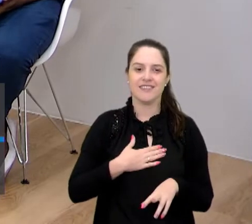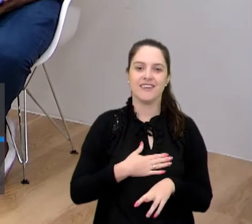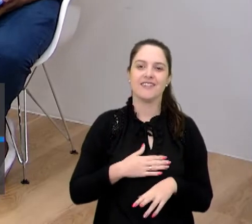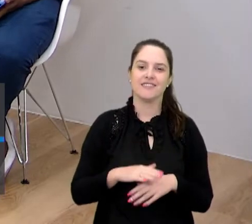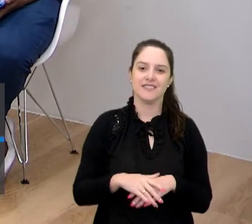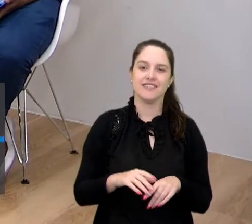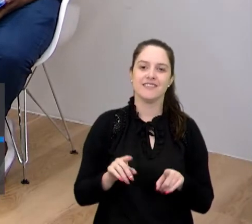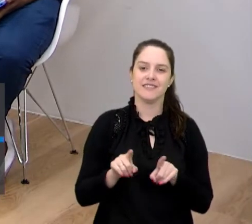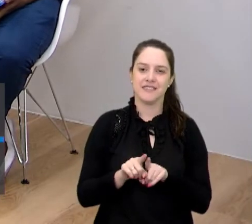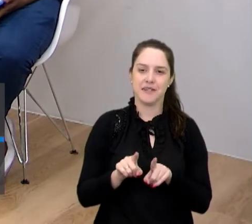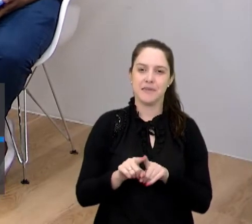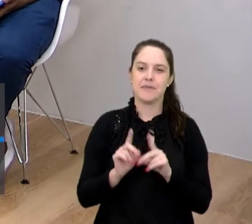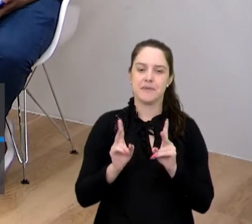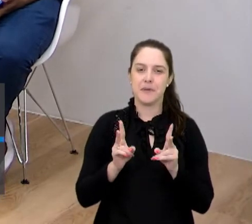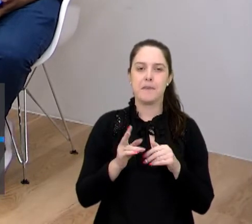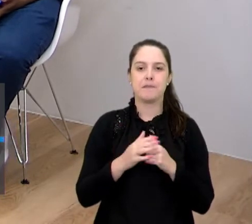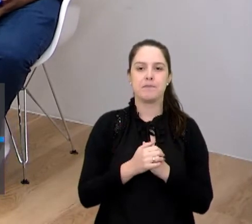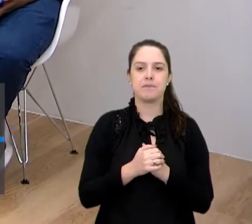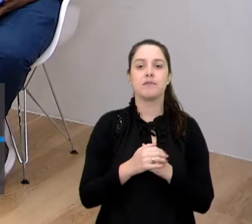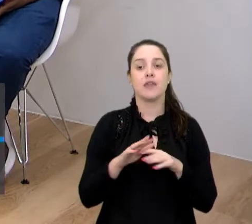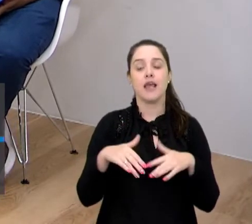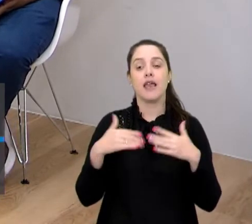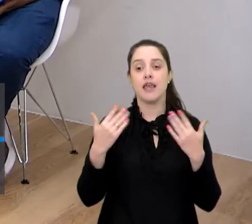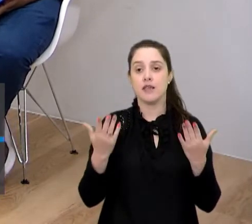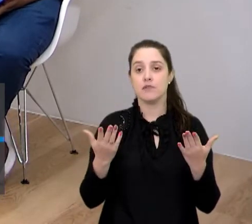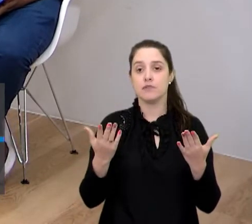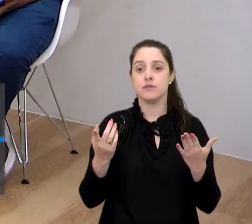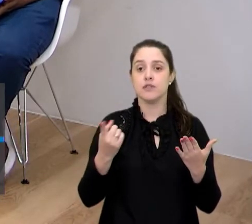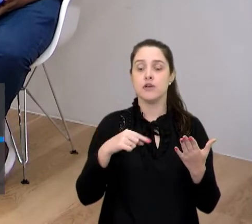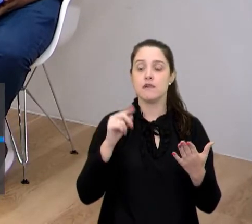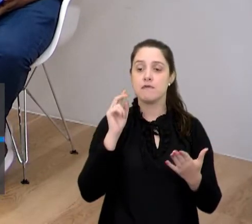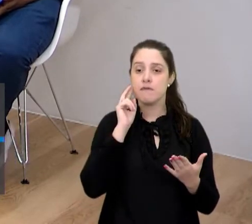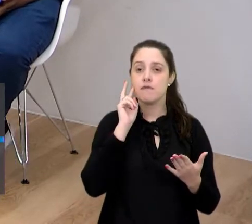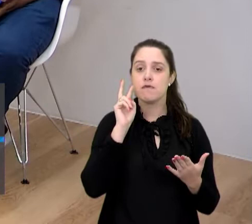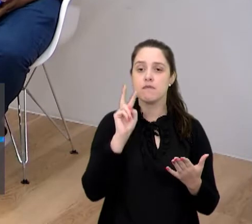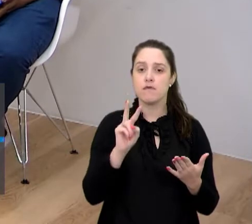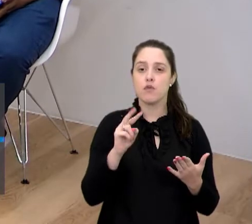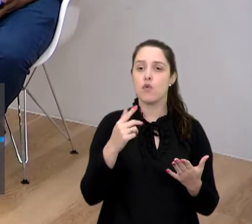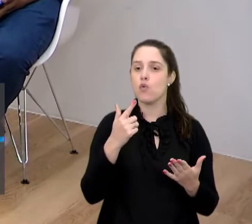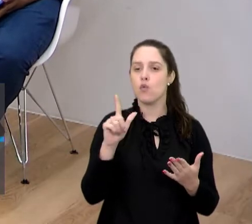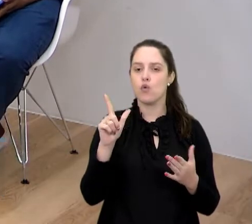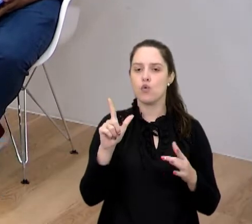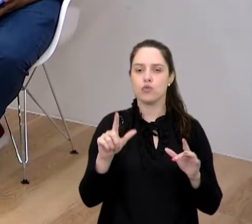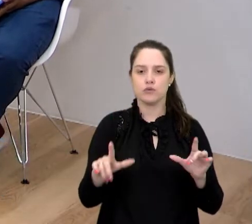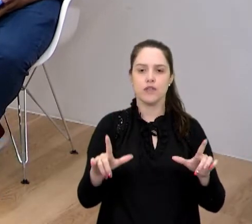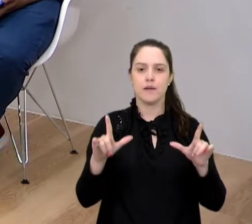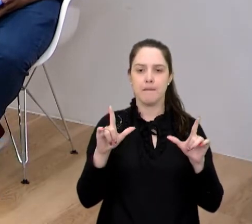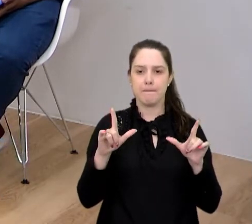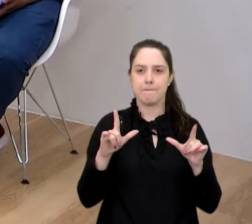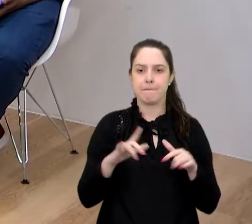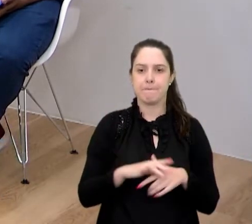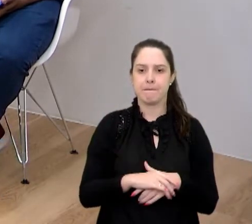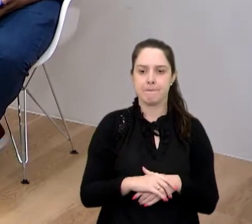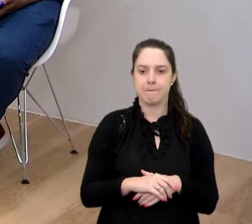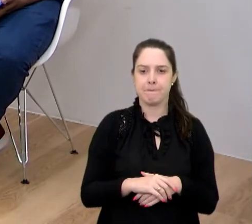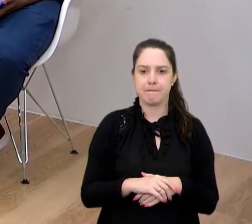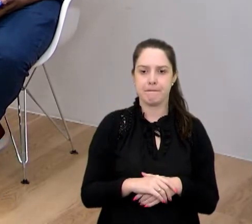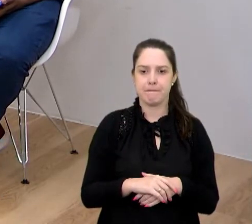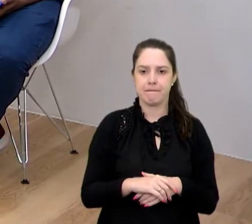mas ela é sincera, sempre, gente. É isso. E vamos ver aqui que tem aqui, ó. Olha só. Né, além da gente falar